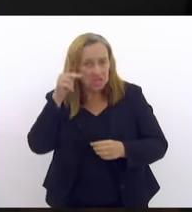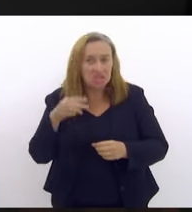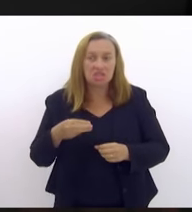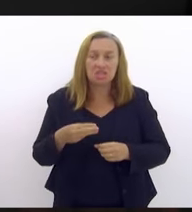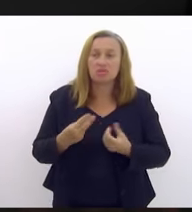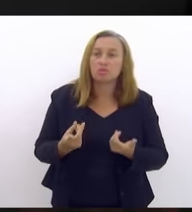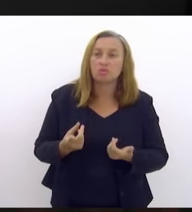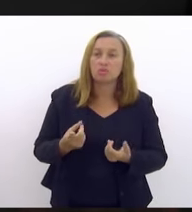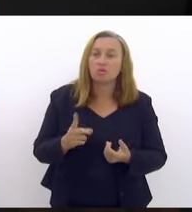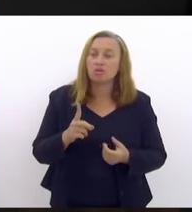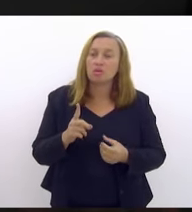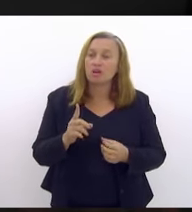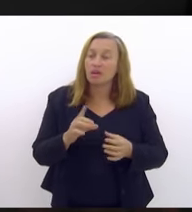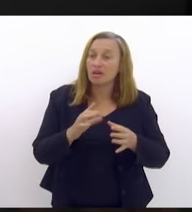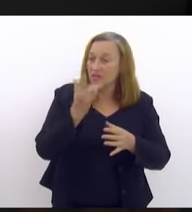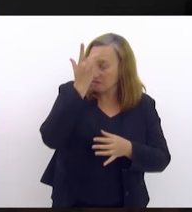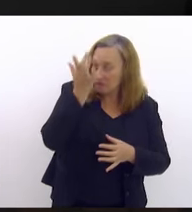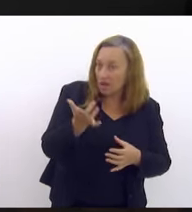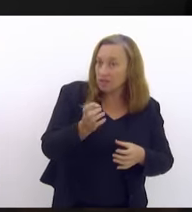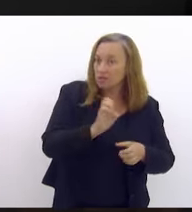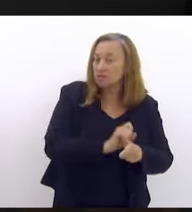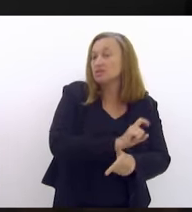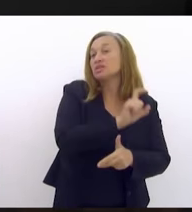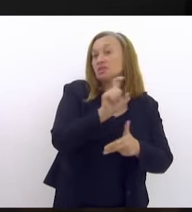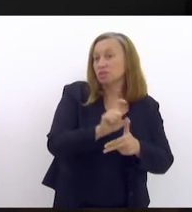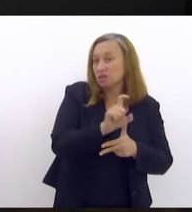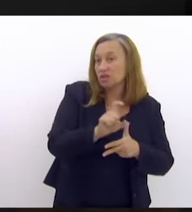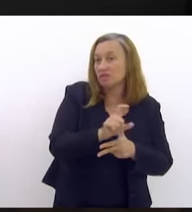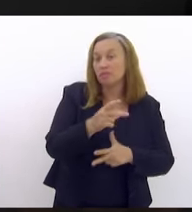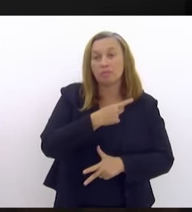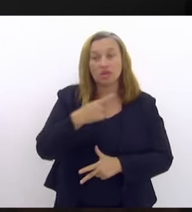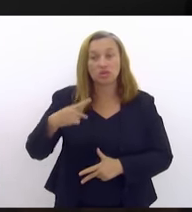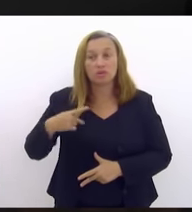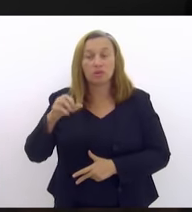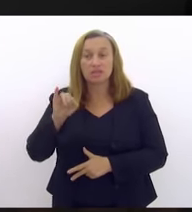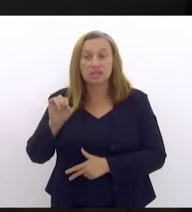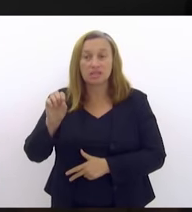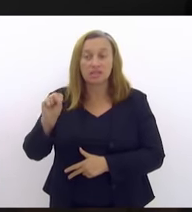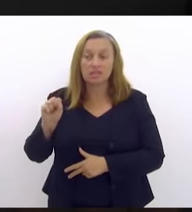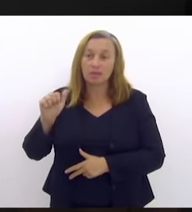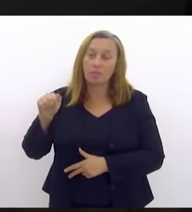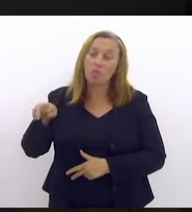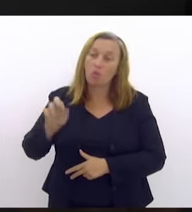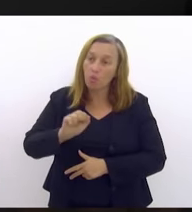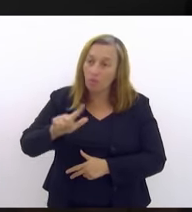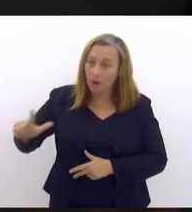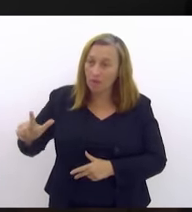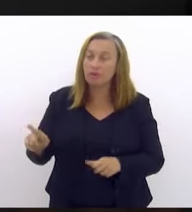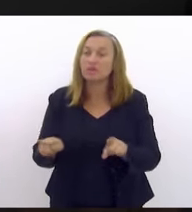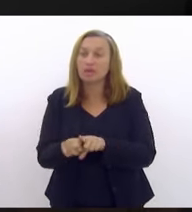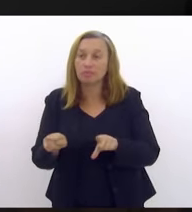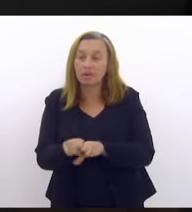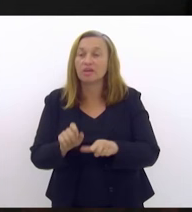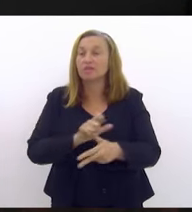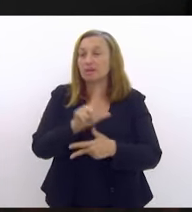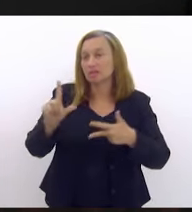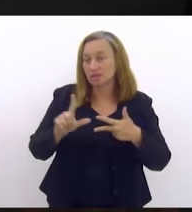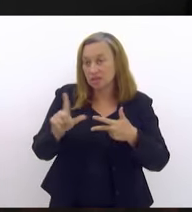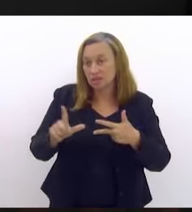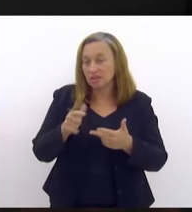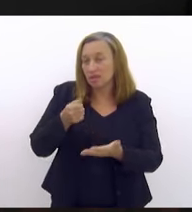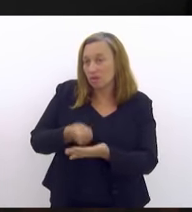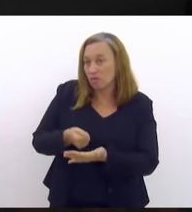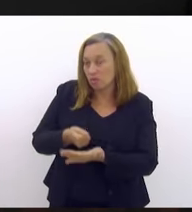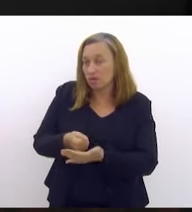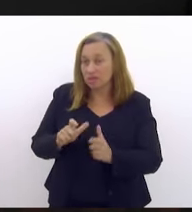da parte do Executivo, Pastor Samuel, tanto da parte do Legislativo, a cobrança é imensa. Mas quando